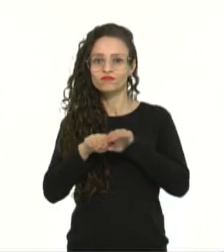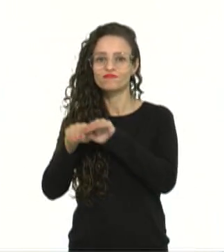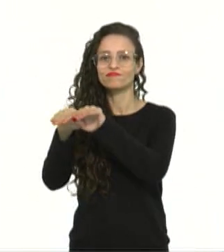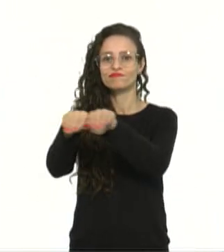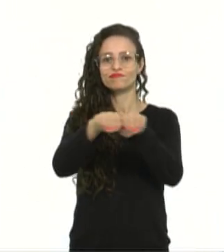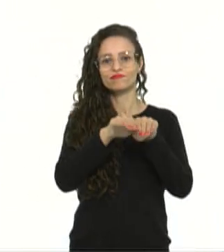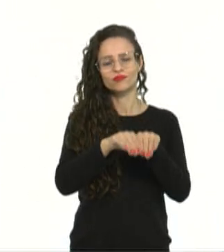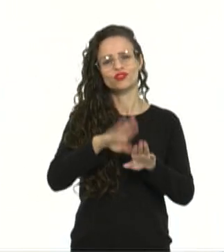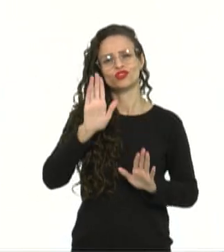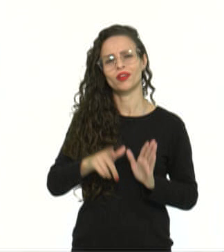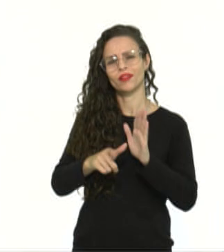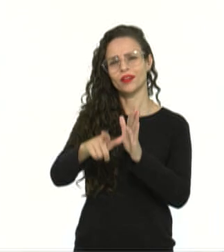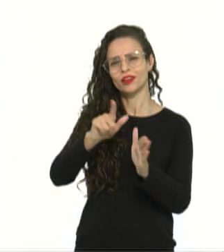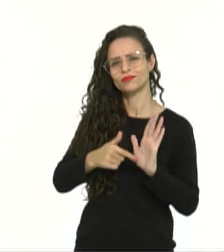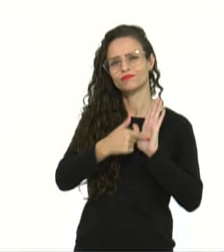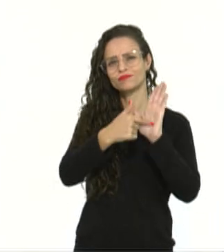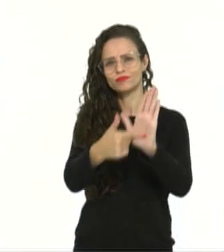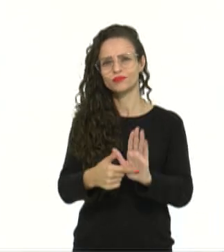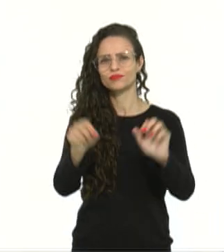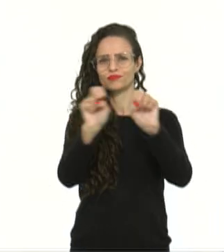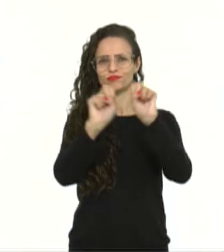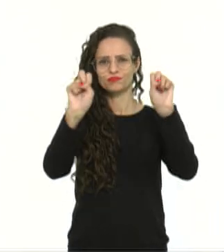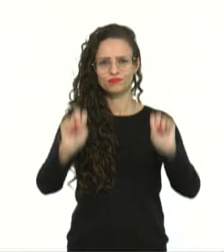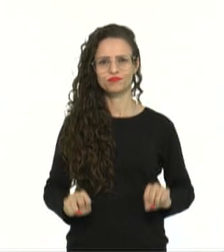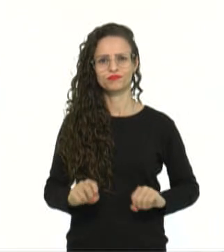consumo previamente determinados pelo sistema.